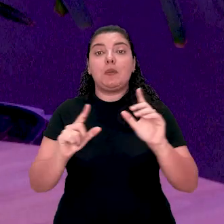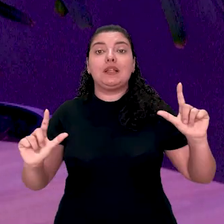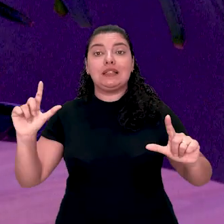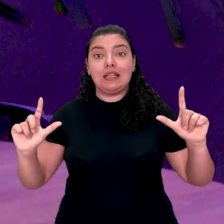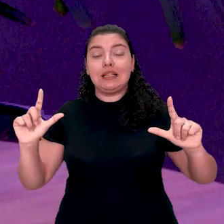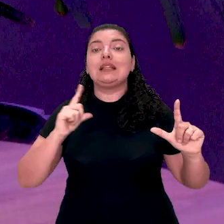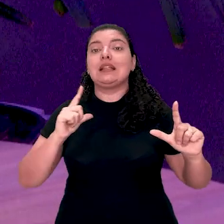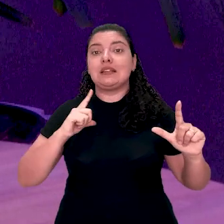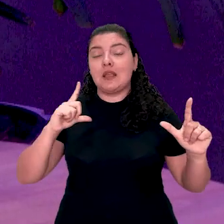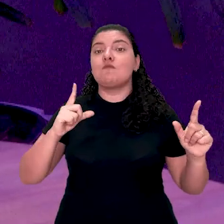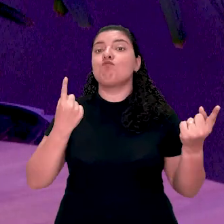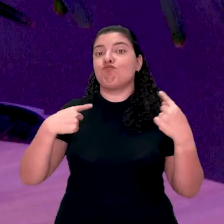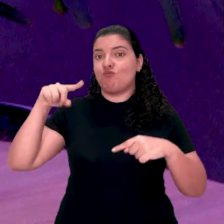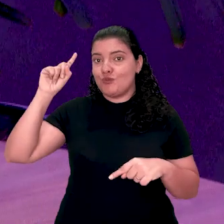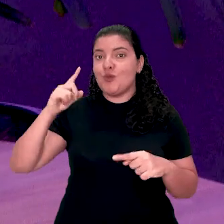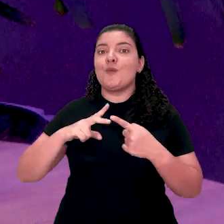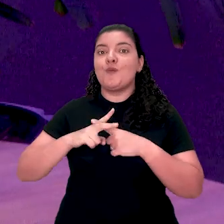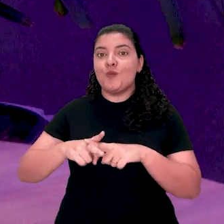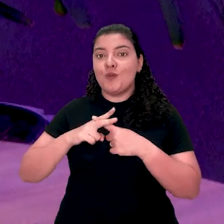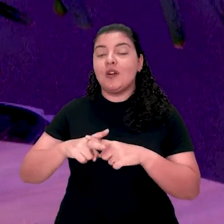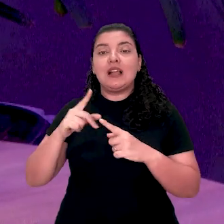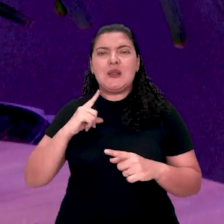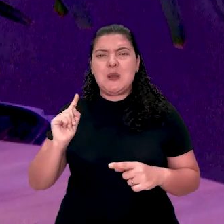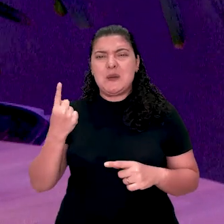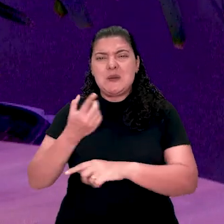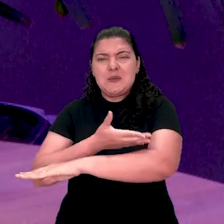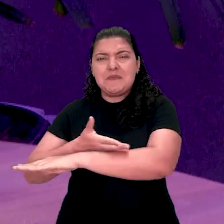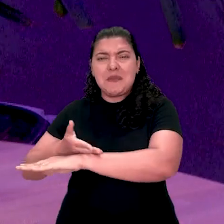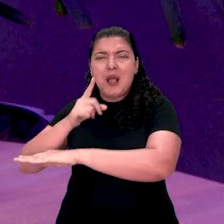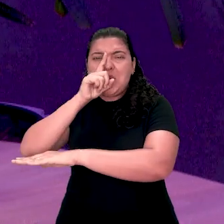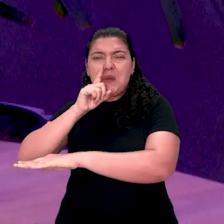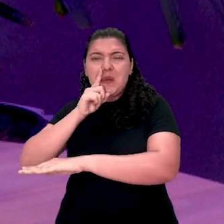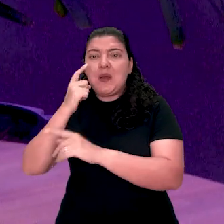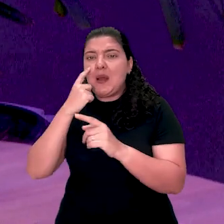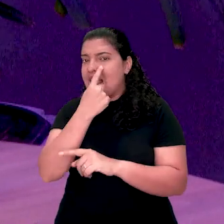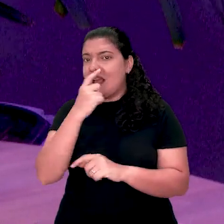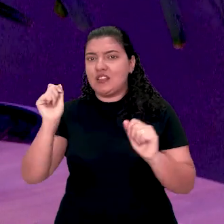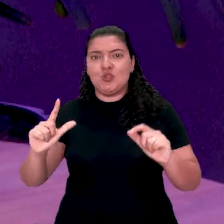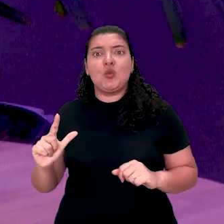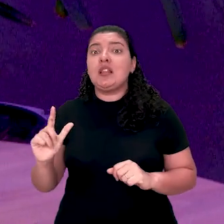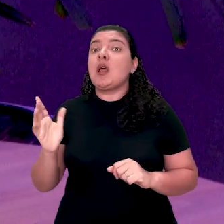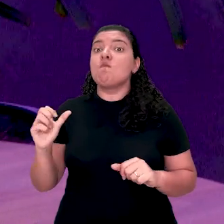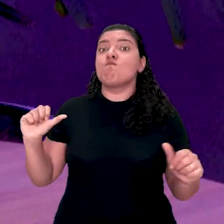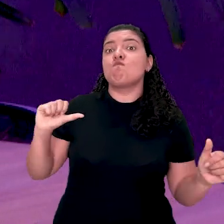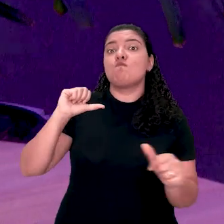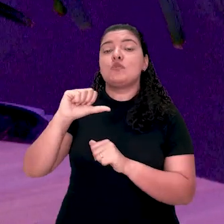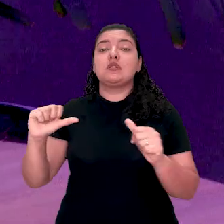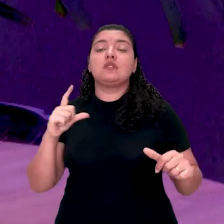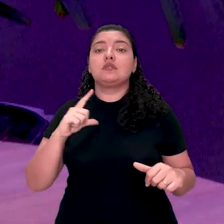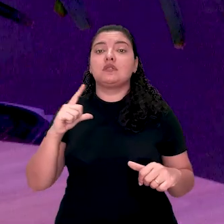televisão, eles já mudaram um pouco essa nuance de ter só o branco, o louro dos olhos azuis, né? Então, é uma forma